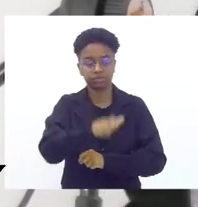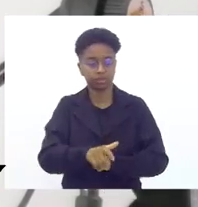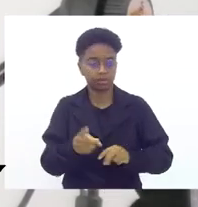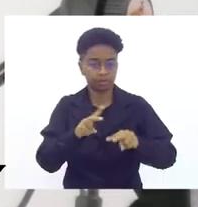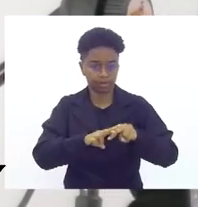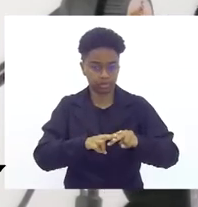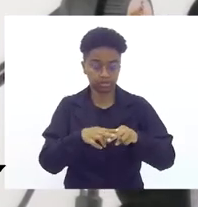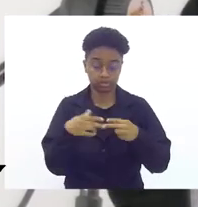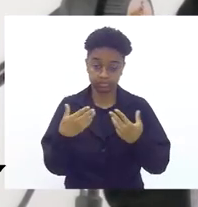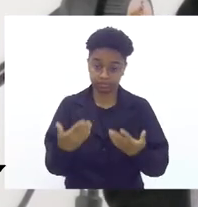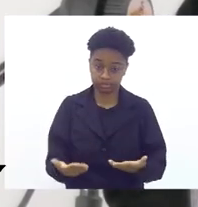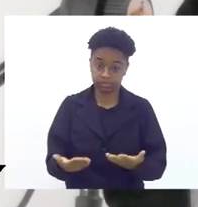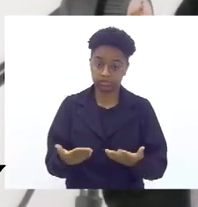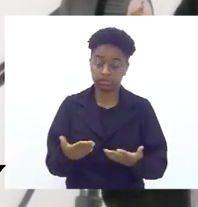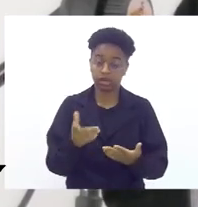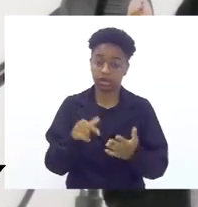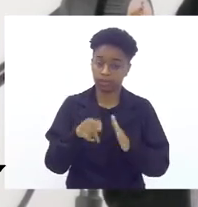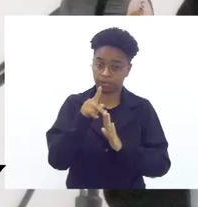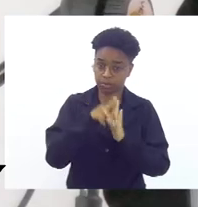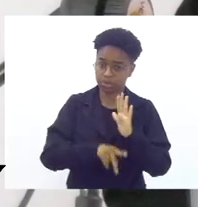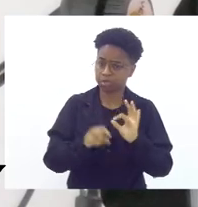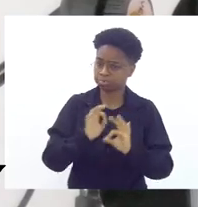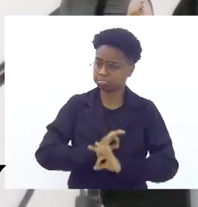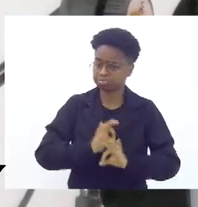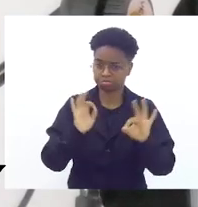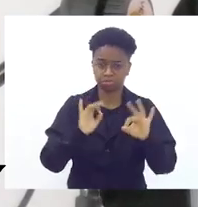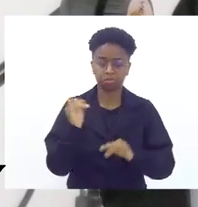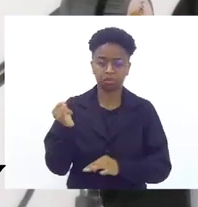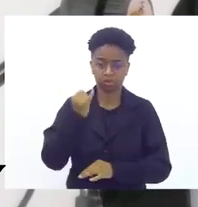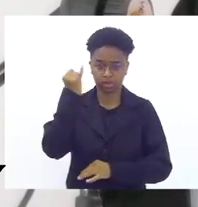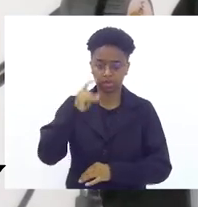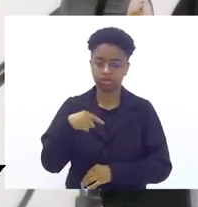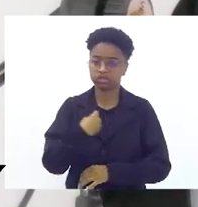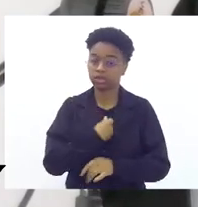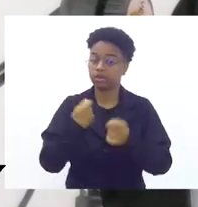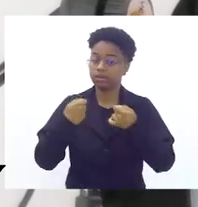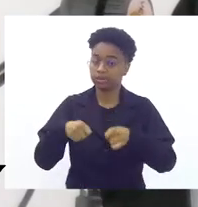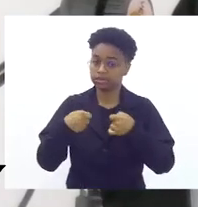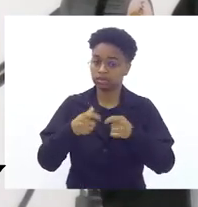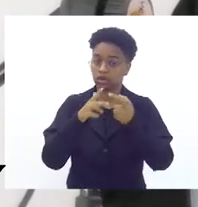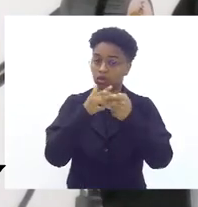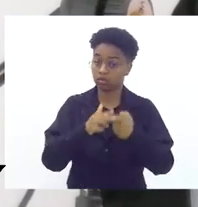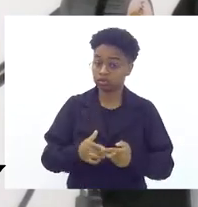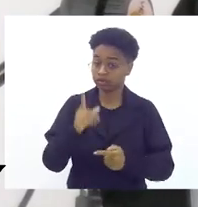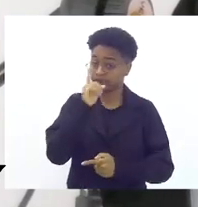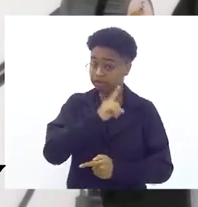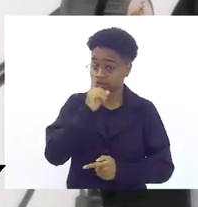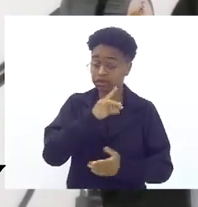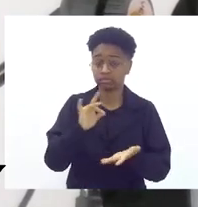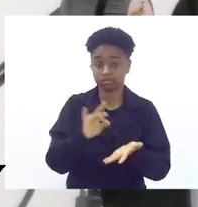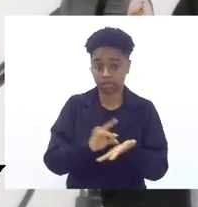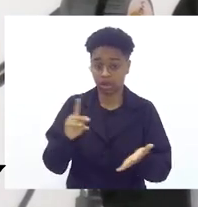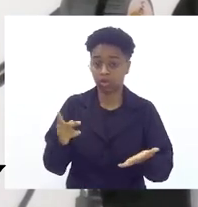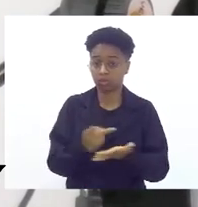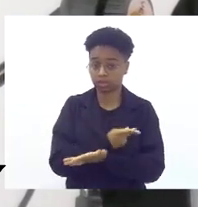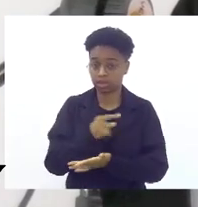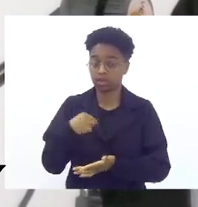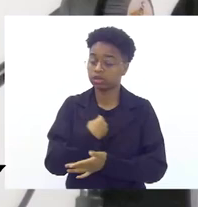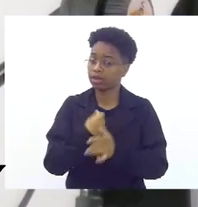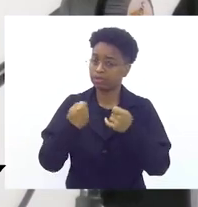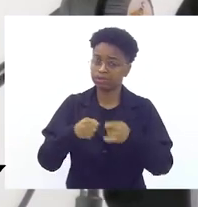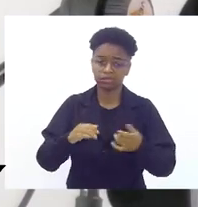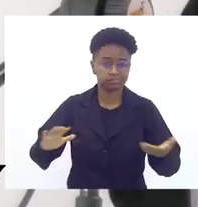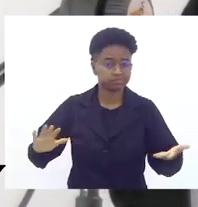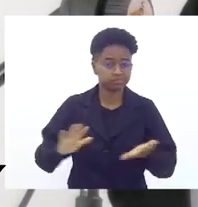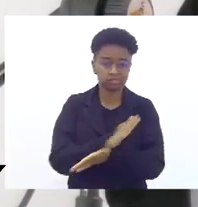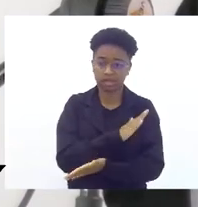assim é um projeto louvável nós precisamos corrigir uma injustiça real temos que abolir de uma